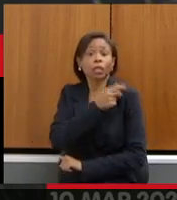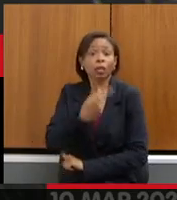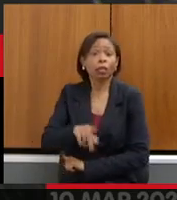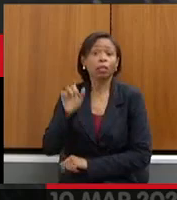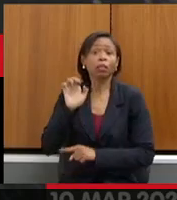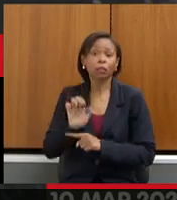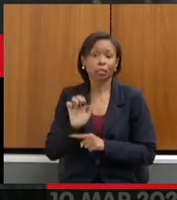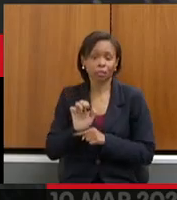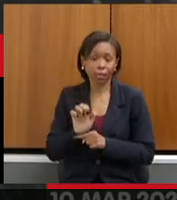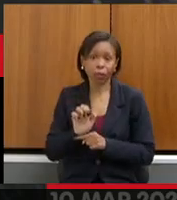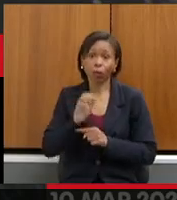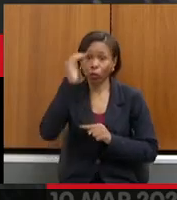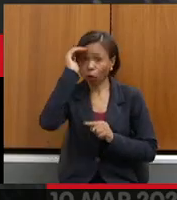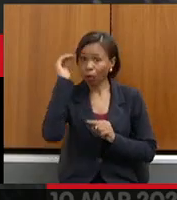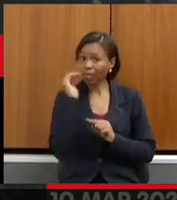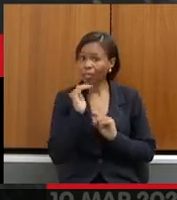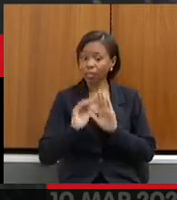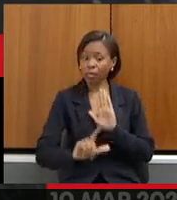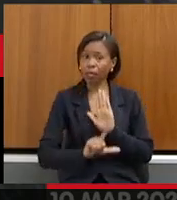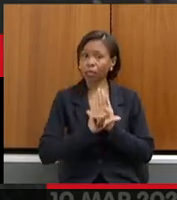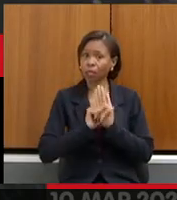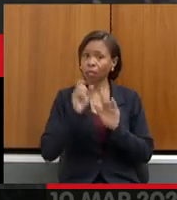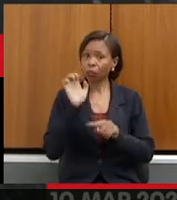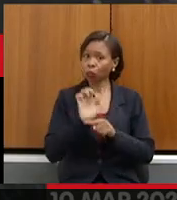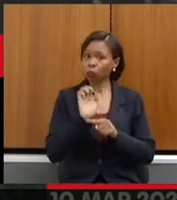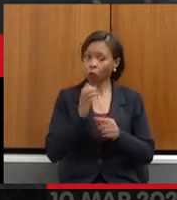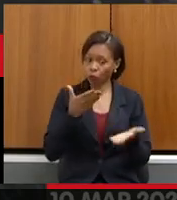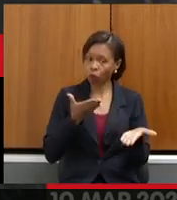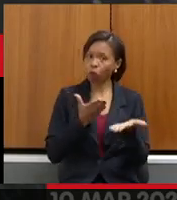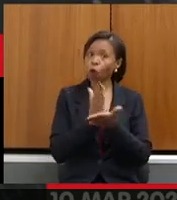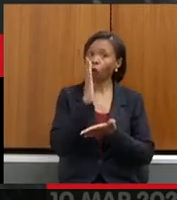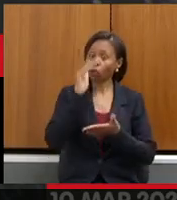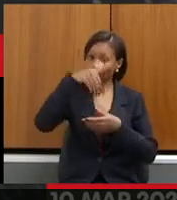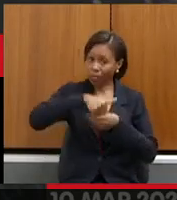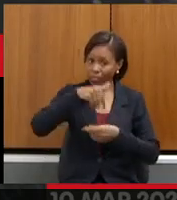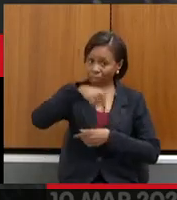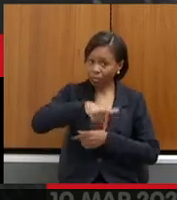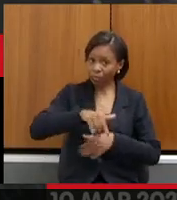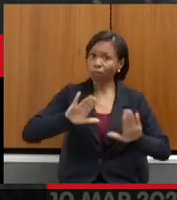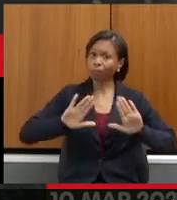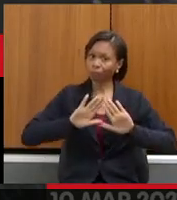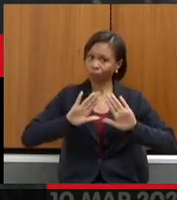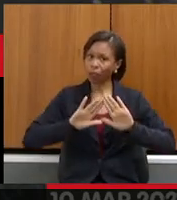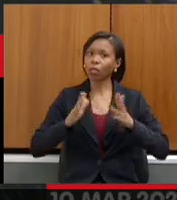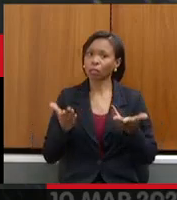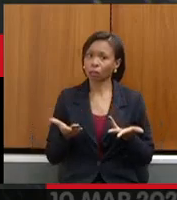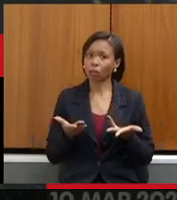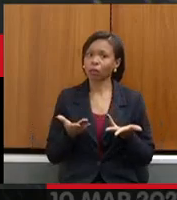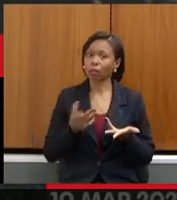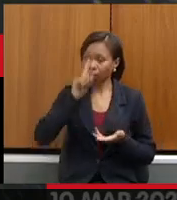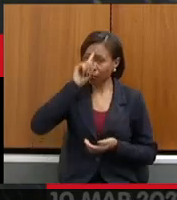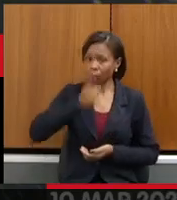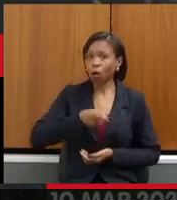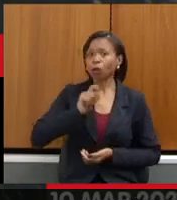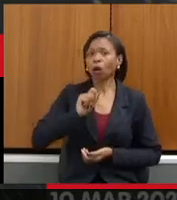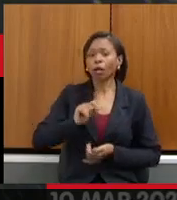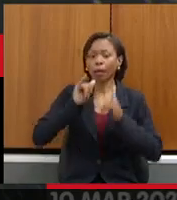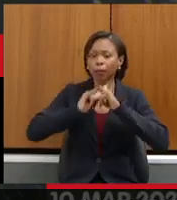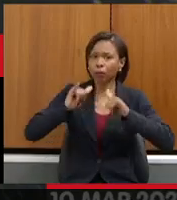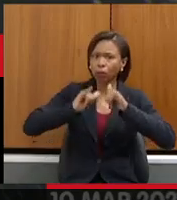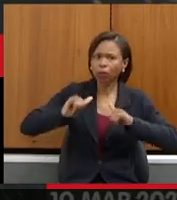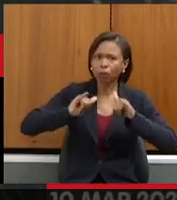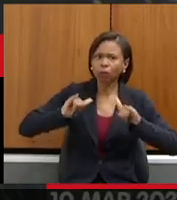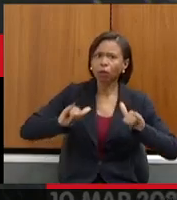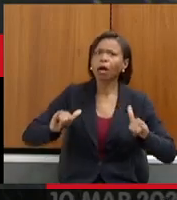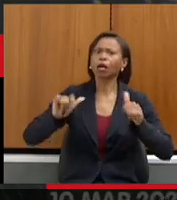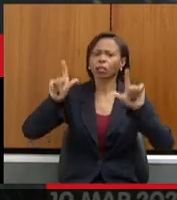o cumprimento da lei estadual estabelecida votada por essas em bléia Legislativa que inclusive determina a campanhas publicitárias e